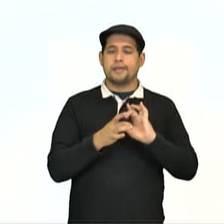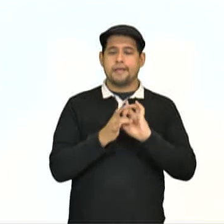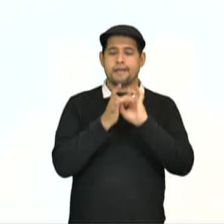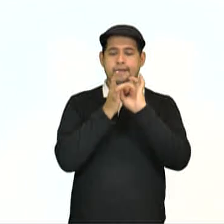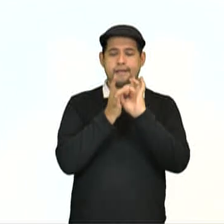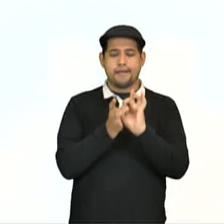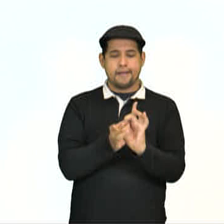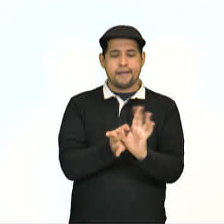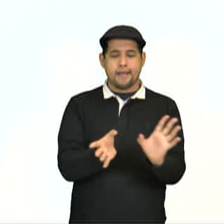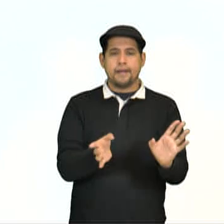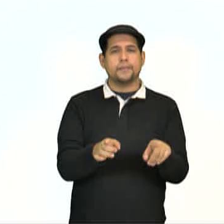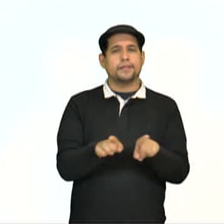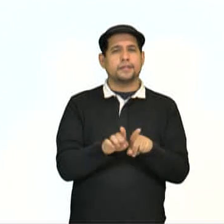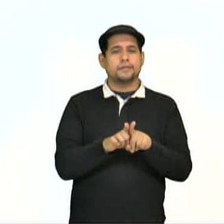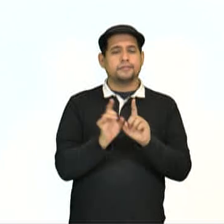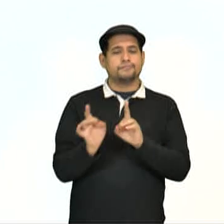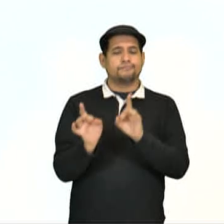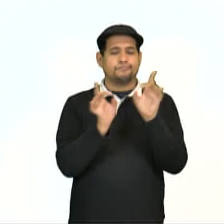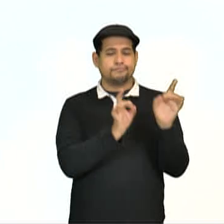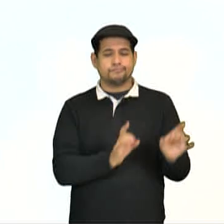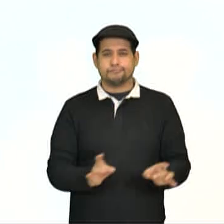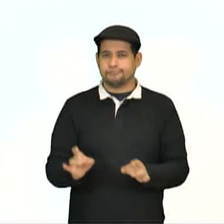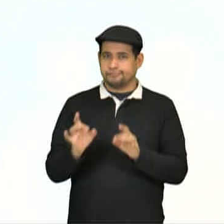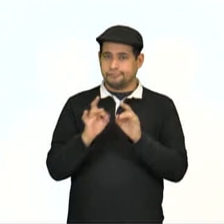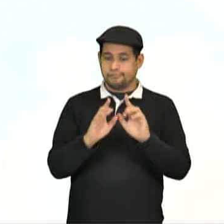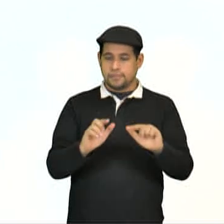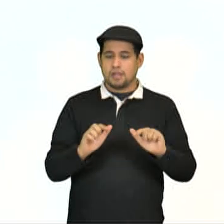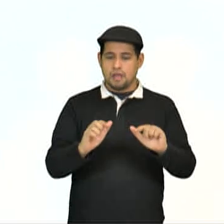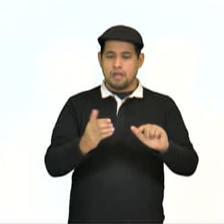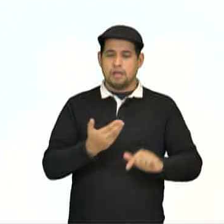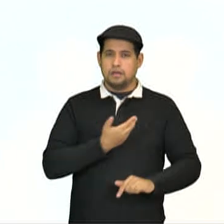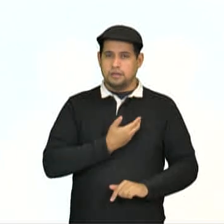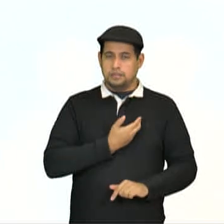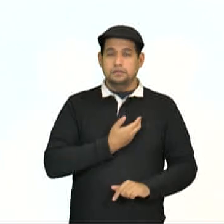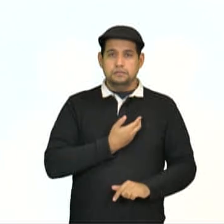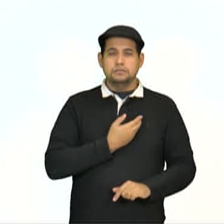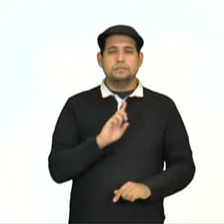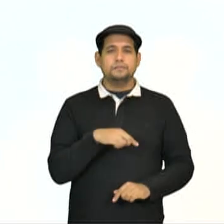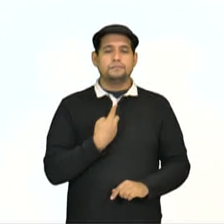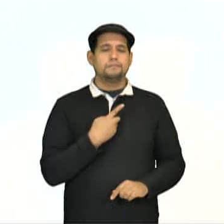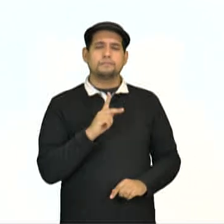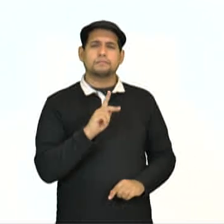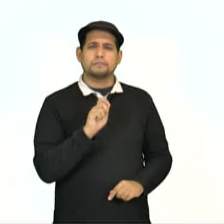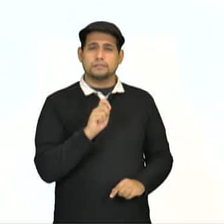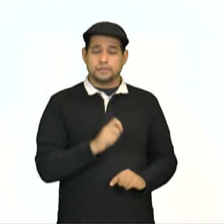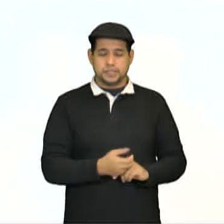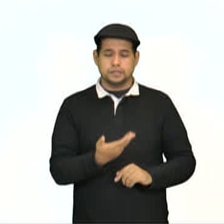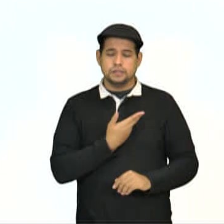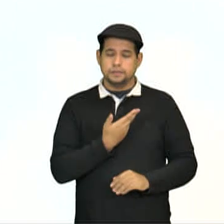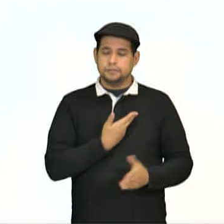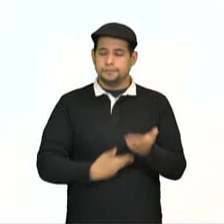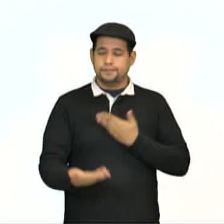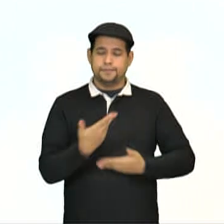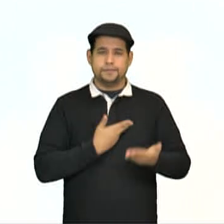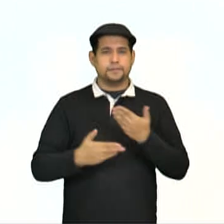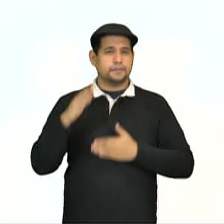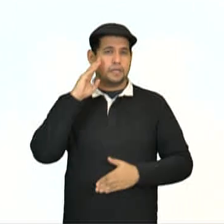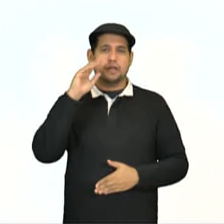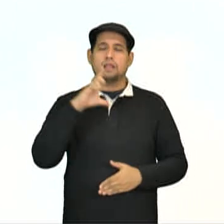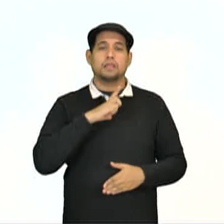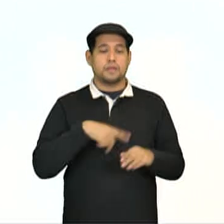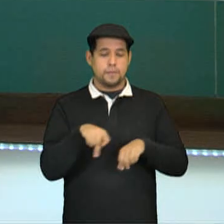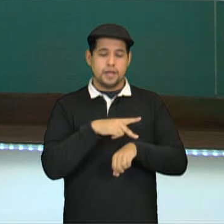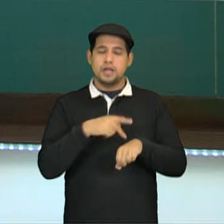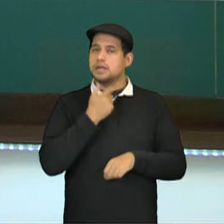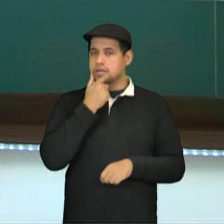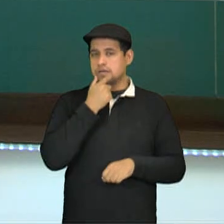portos brasileiros para o comércio com as nações amigas. Vamos colocar aí que essas nações amigas, principalmente a Inglaterra,